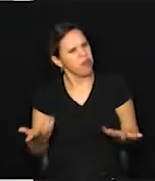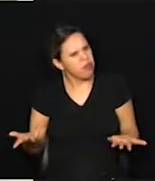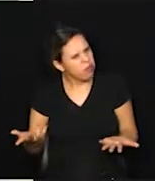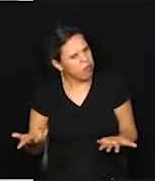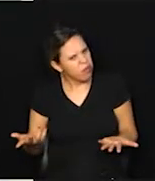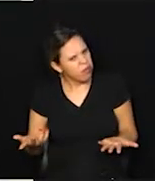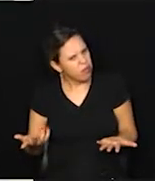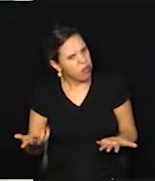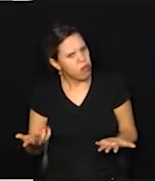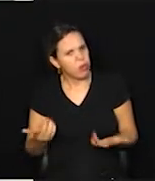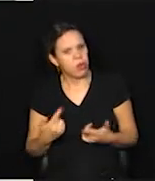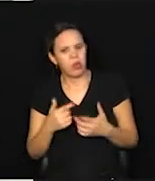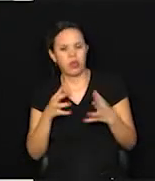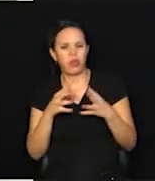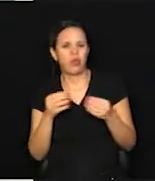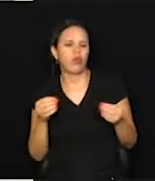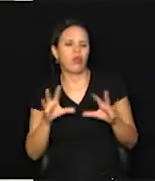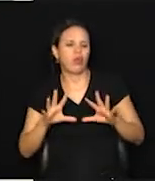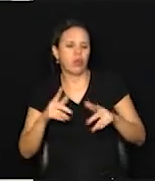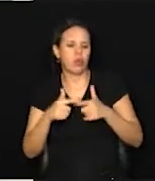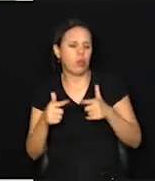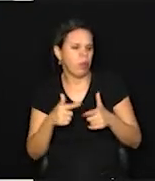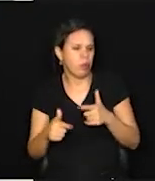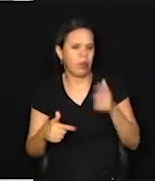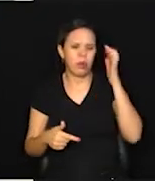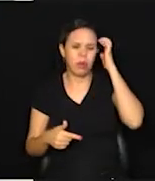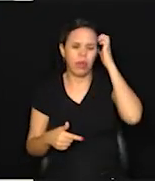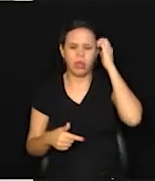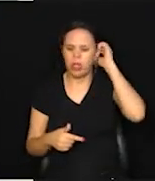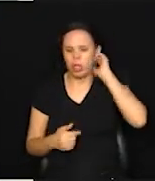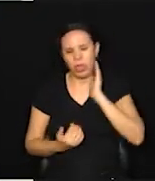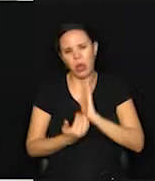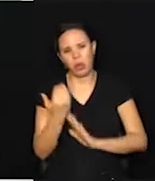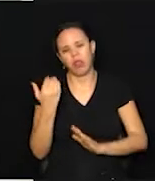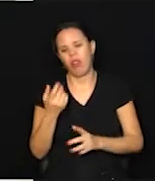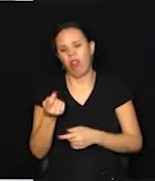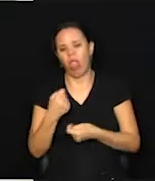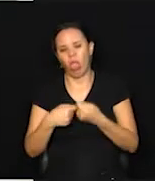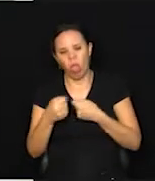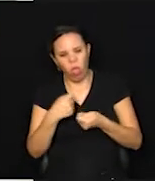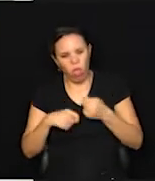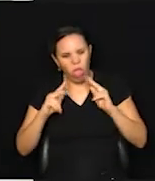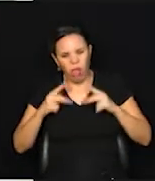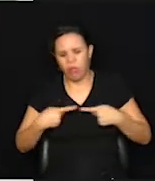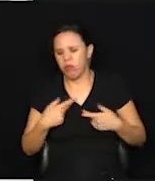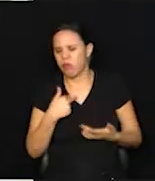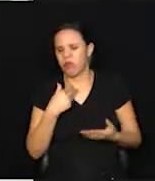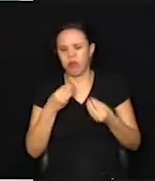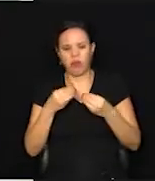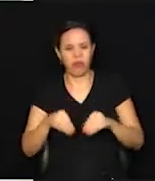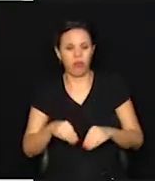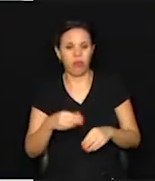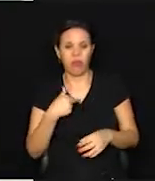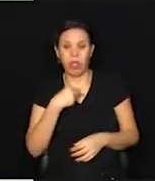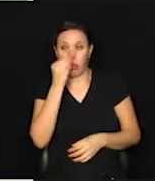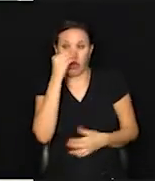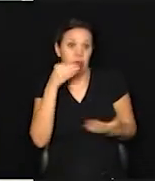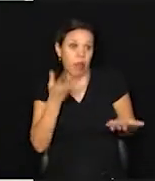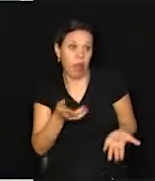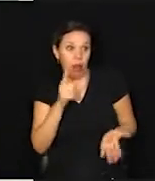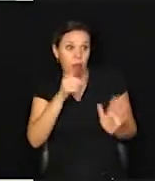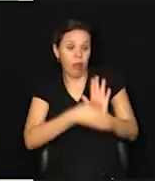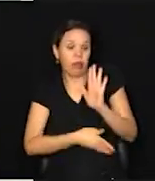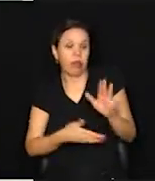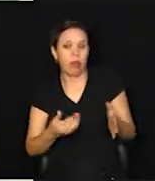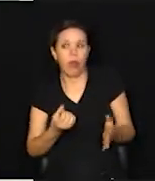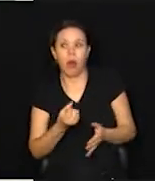espiral de catástrofe sanitária, econômica e humana, né, que não tem como ser negada. E parte dessa